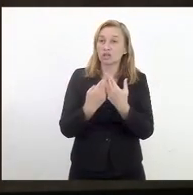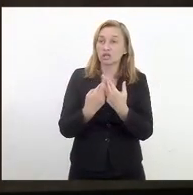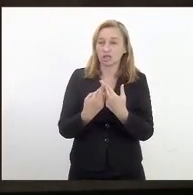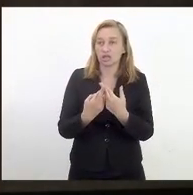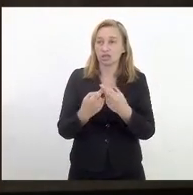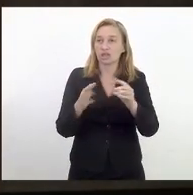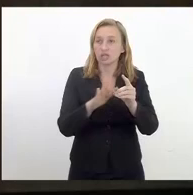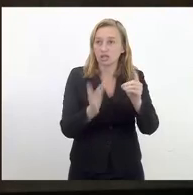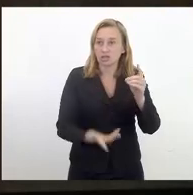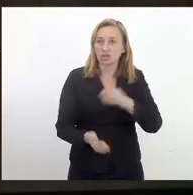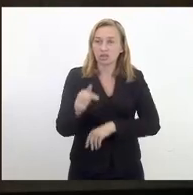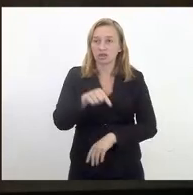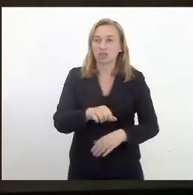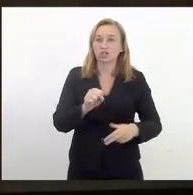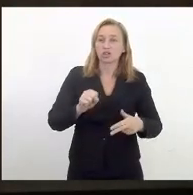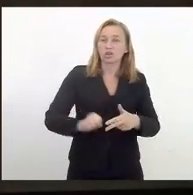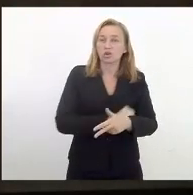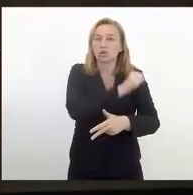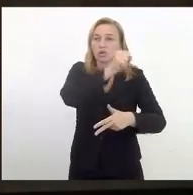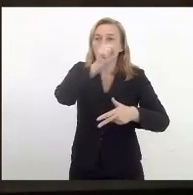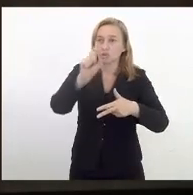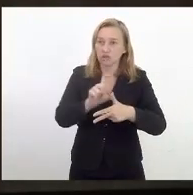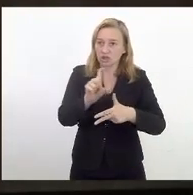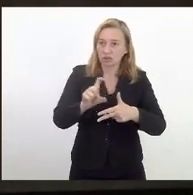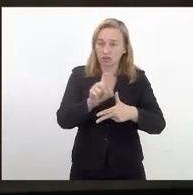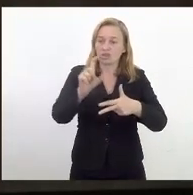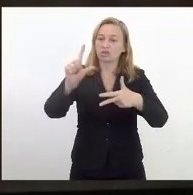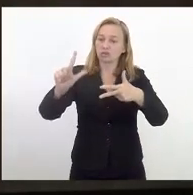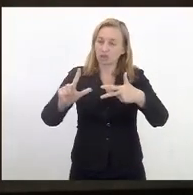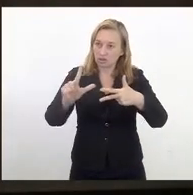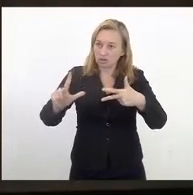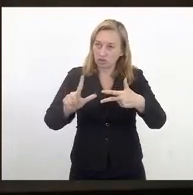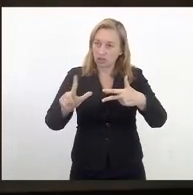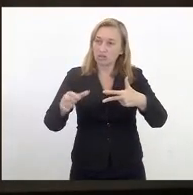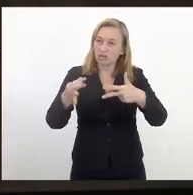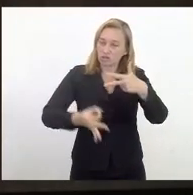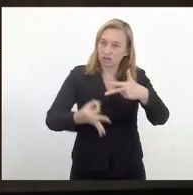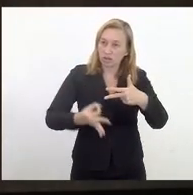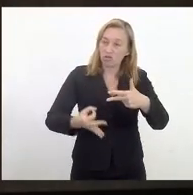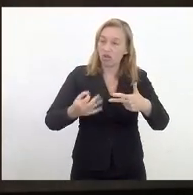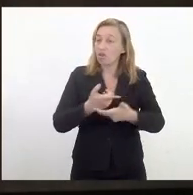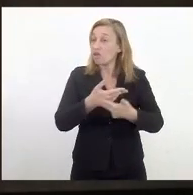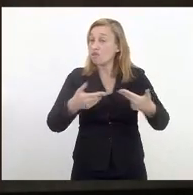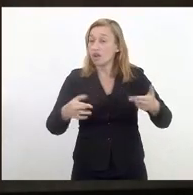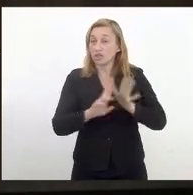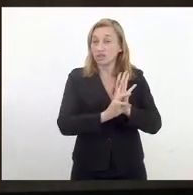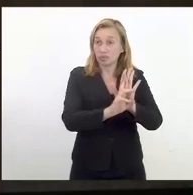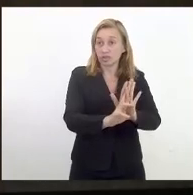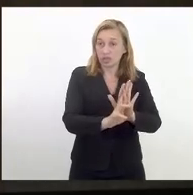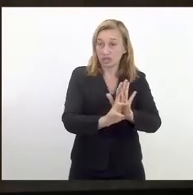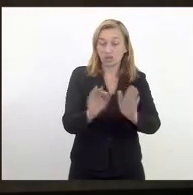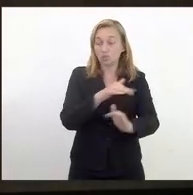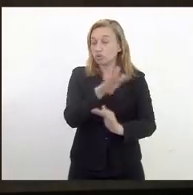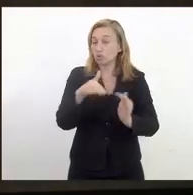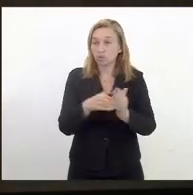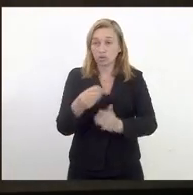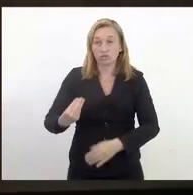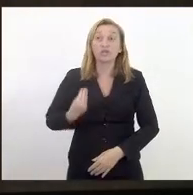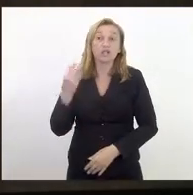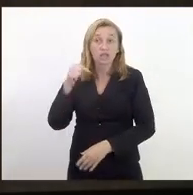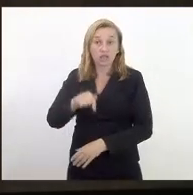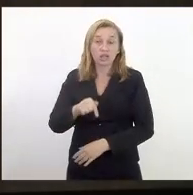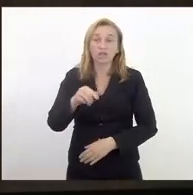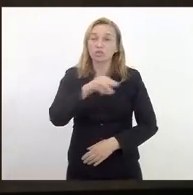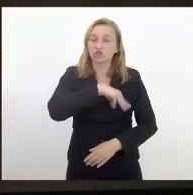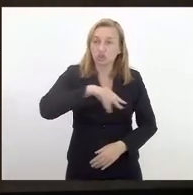o poder judiciário Poder Legislativo O Poder Executivo com diferentes representações as autoridades presentes constituídas